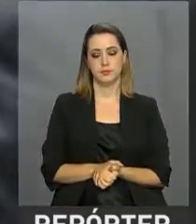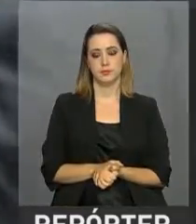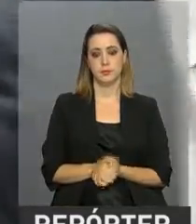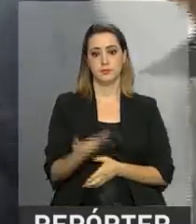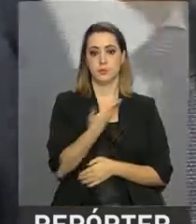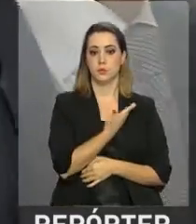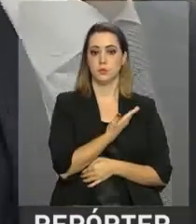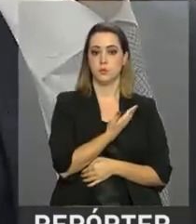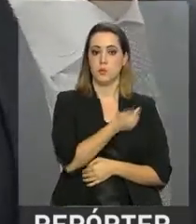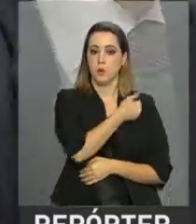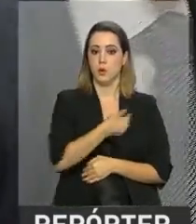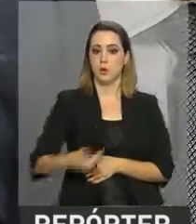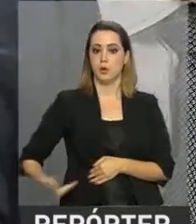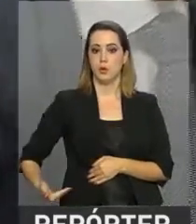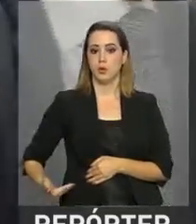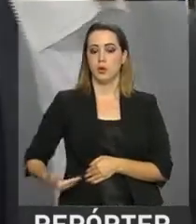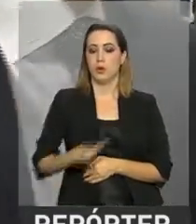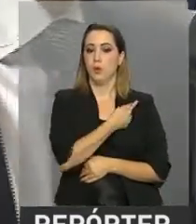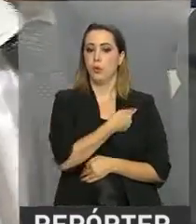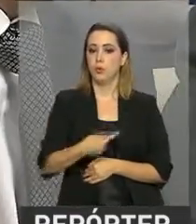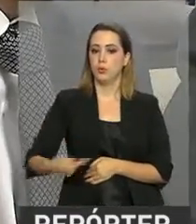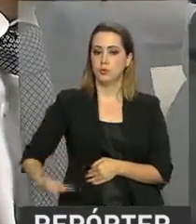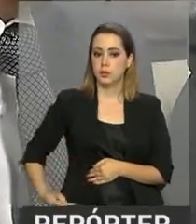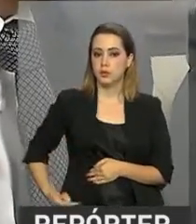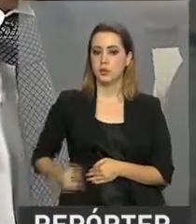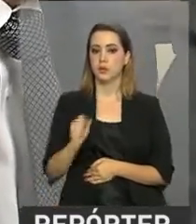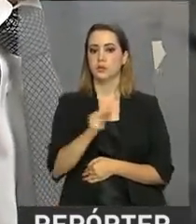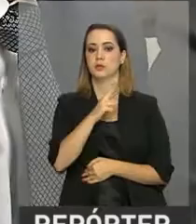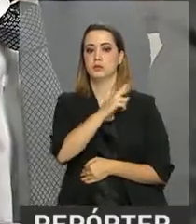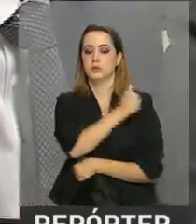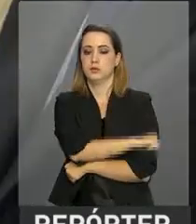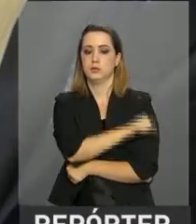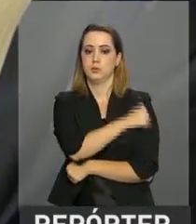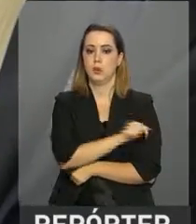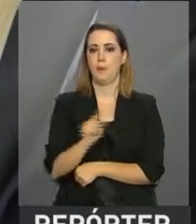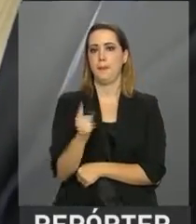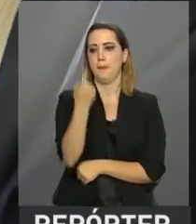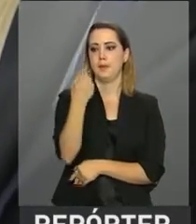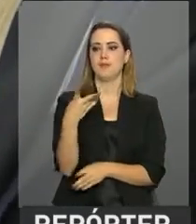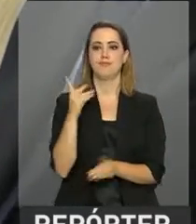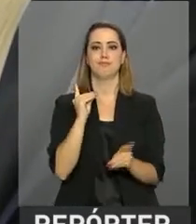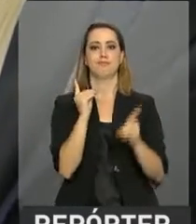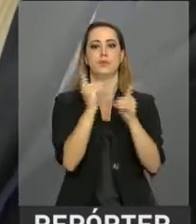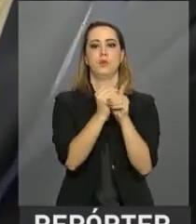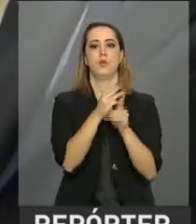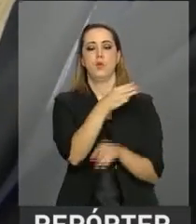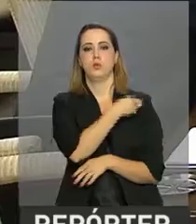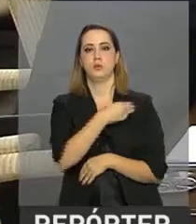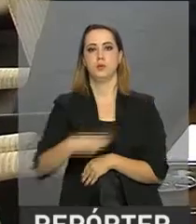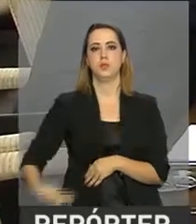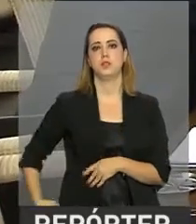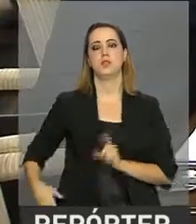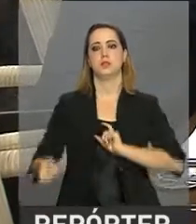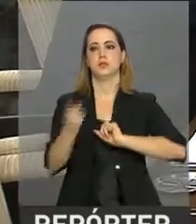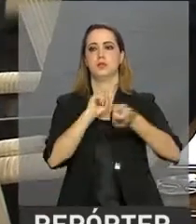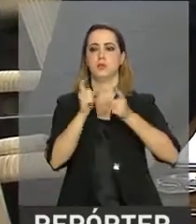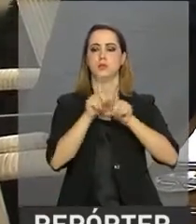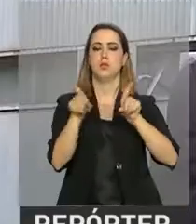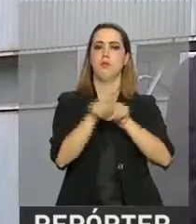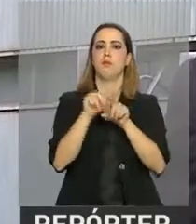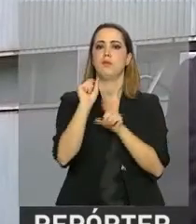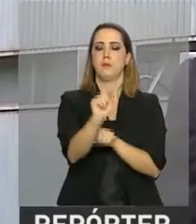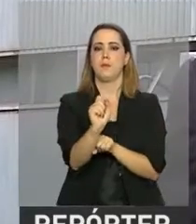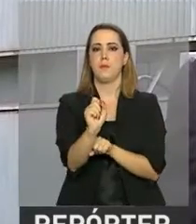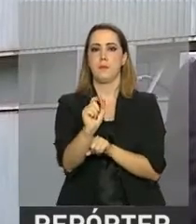O governador do Rio de Janeiro, Luiz Fernando Pezão, foi o primeiro a ser recebido pelo ministro da Fazenda, Henrique Meirelles, aqui em